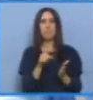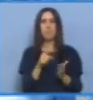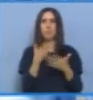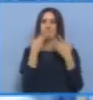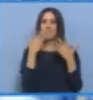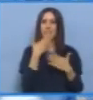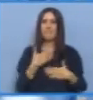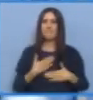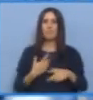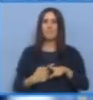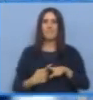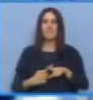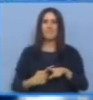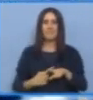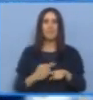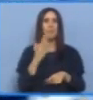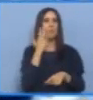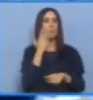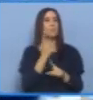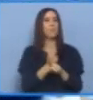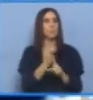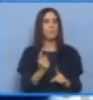animadores e motivadores. Porque